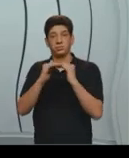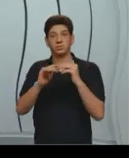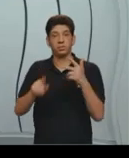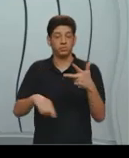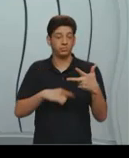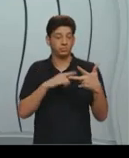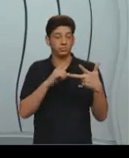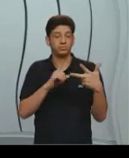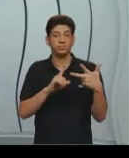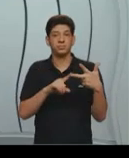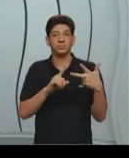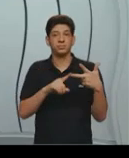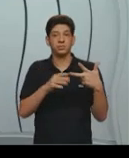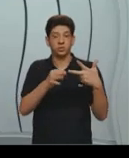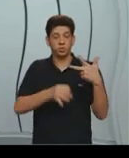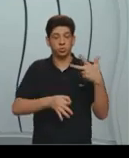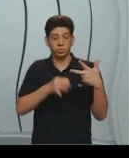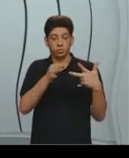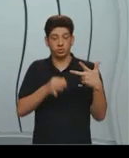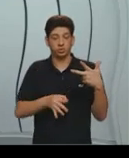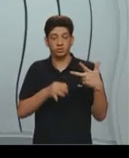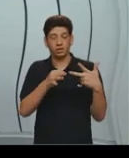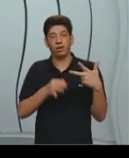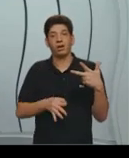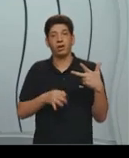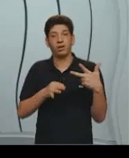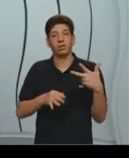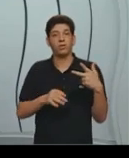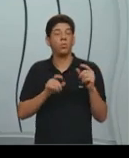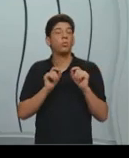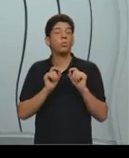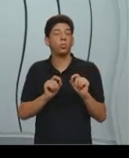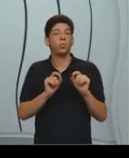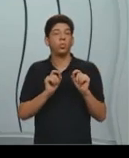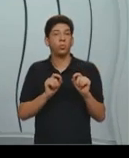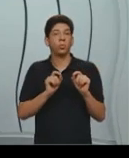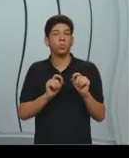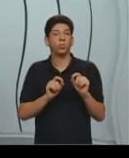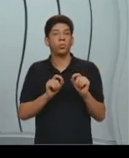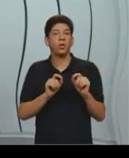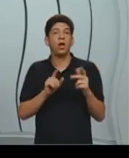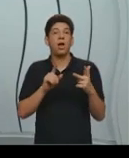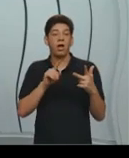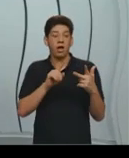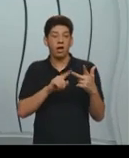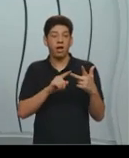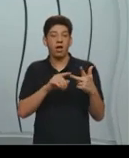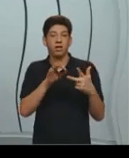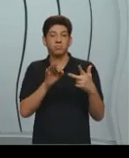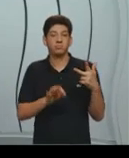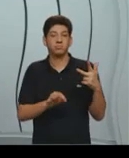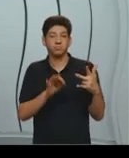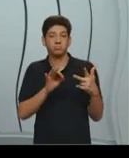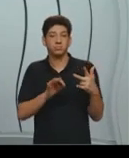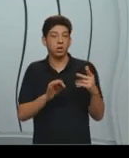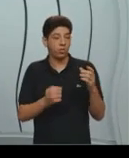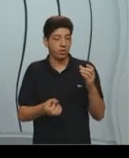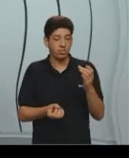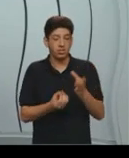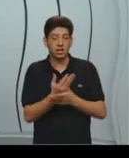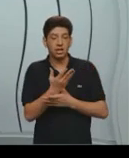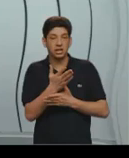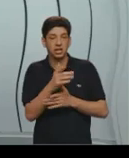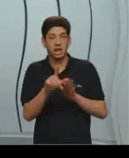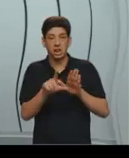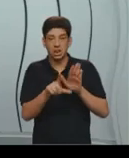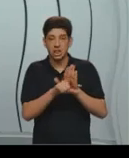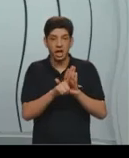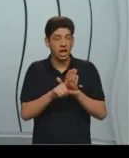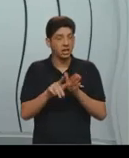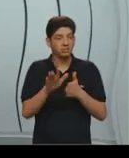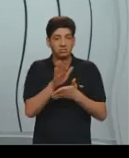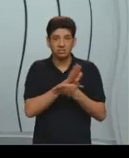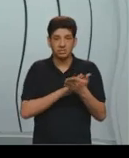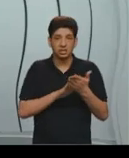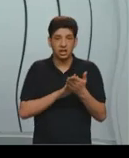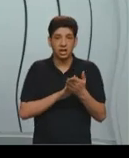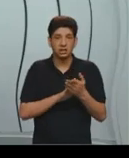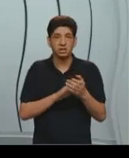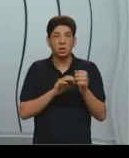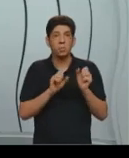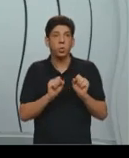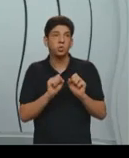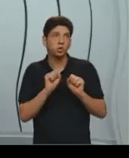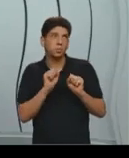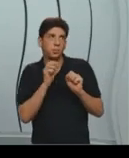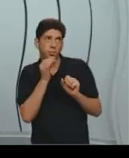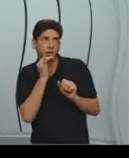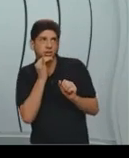agora sobre isso, ele vai fazer que execute essas leis. Então ele não vai inventar leis, pode ser que ele faça interpretações